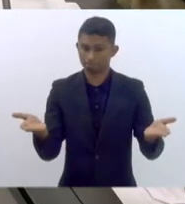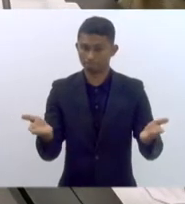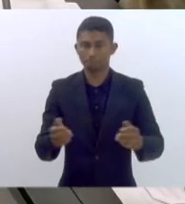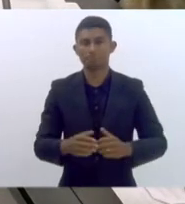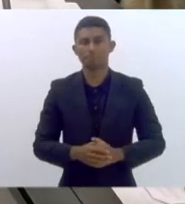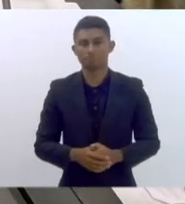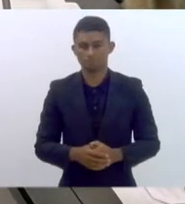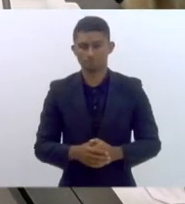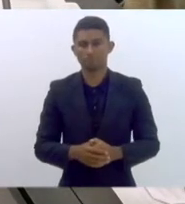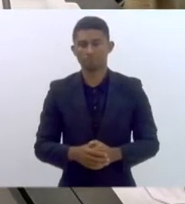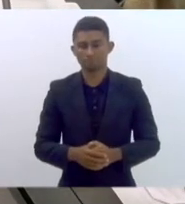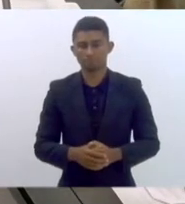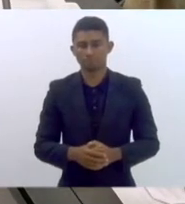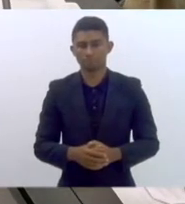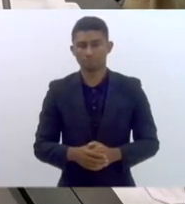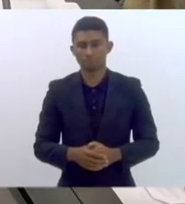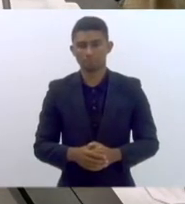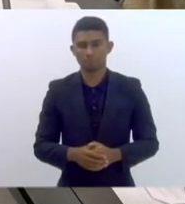finalmente,